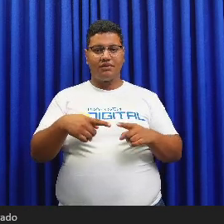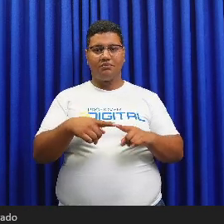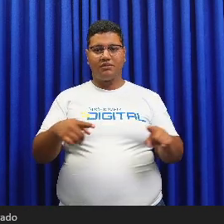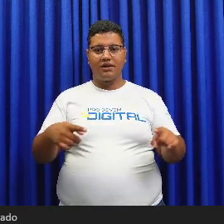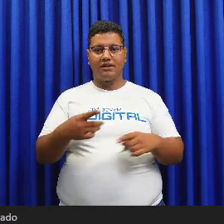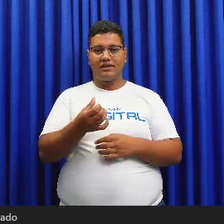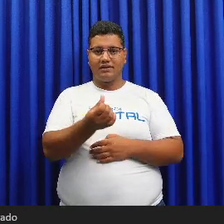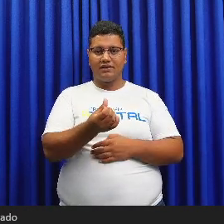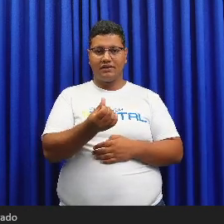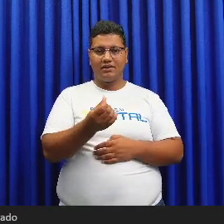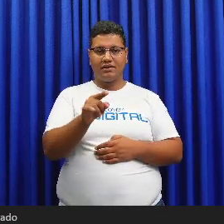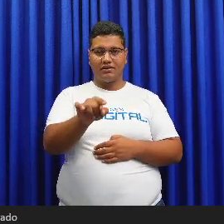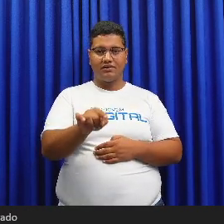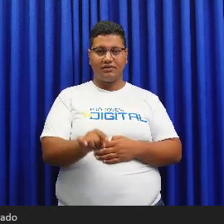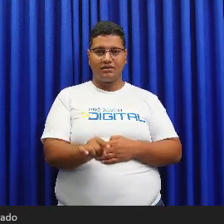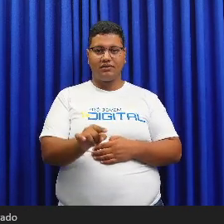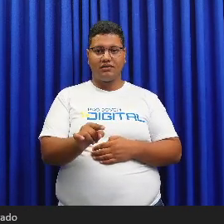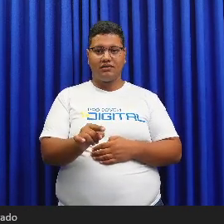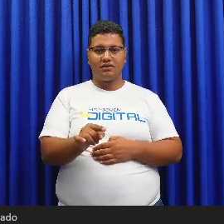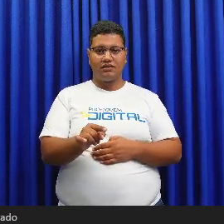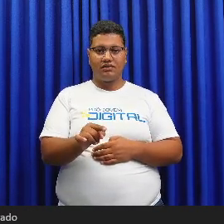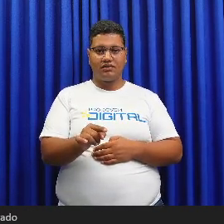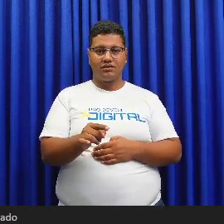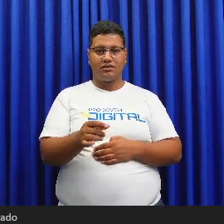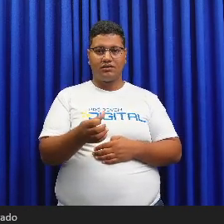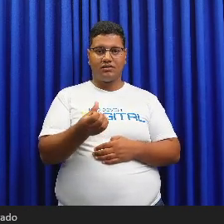às 6 e... ônibus,